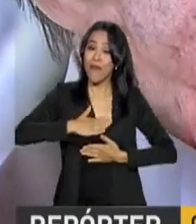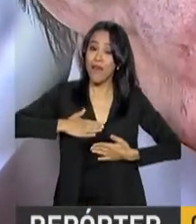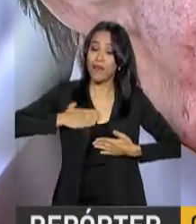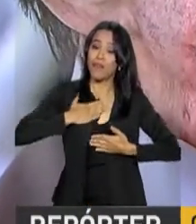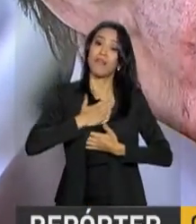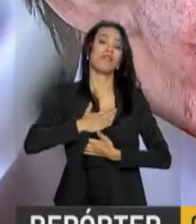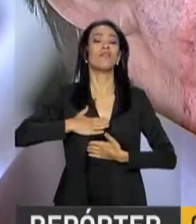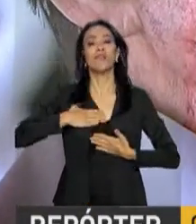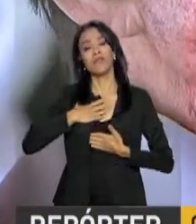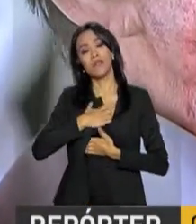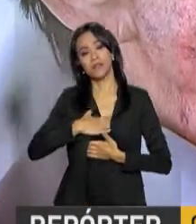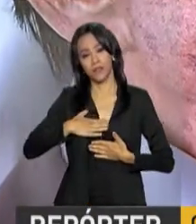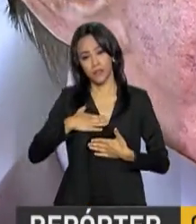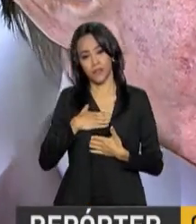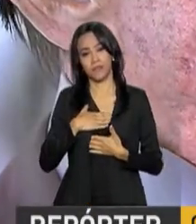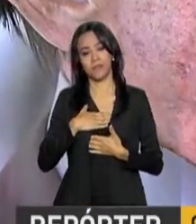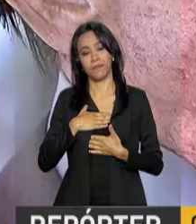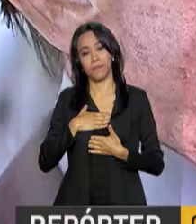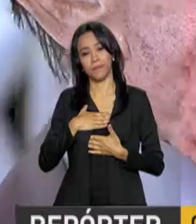de